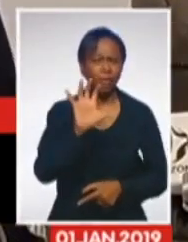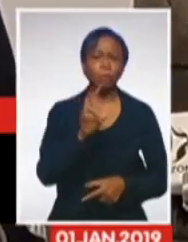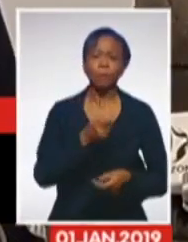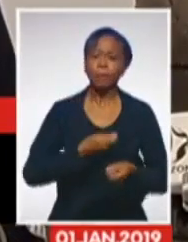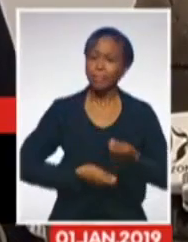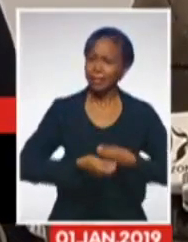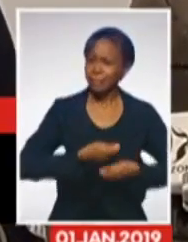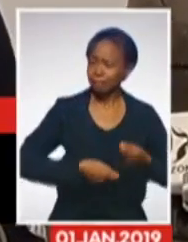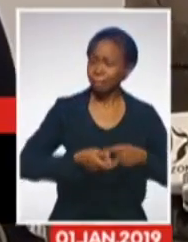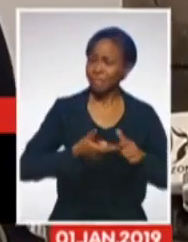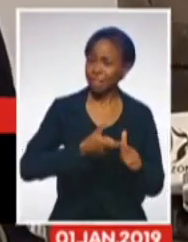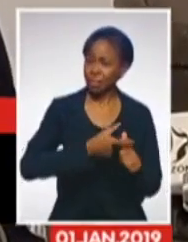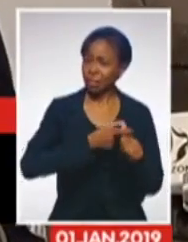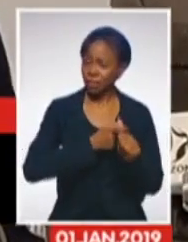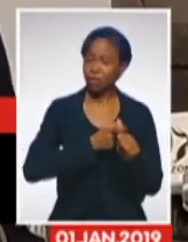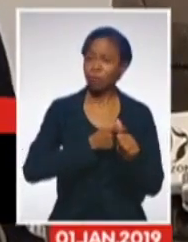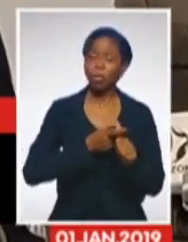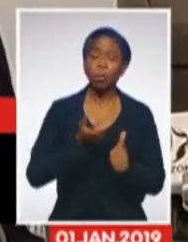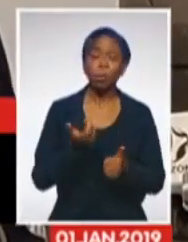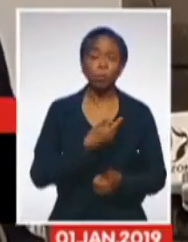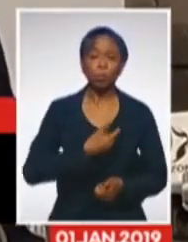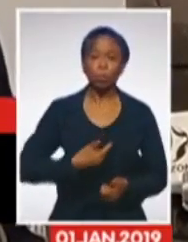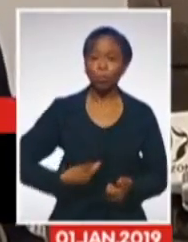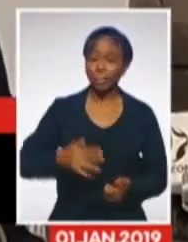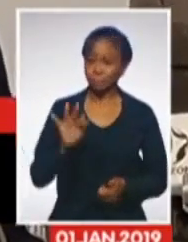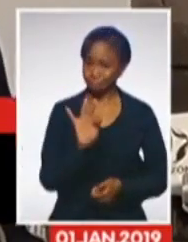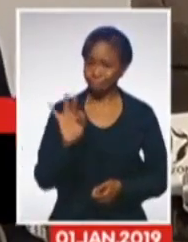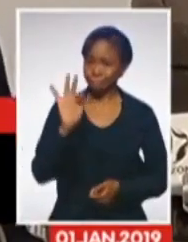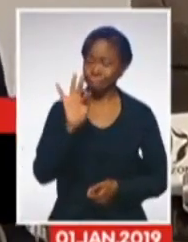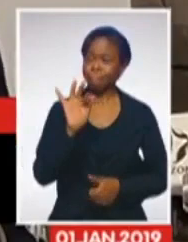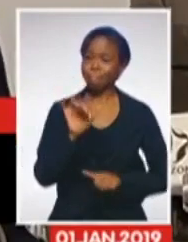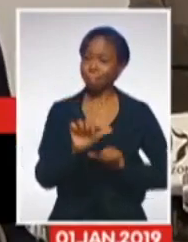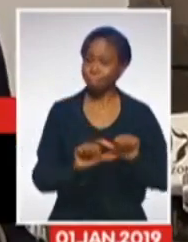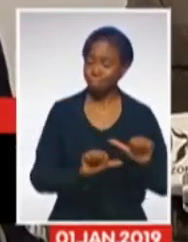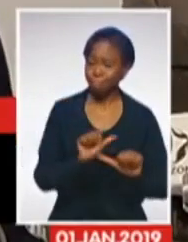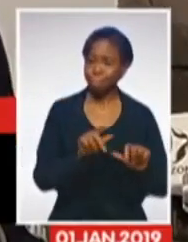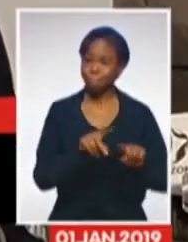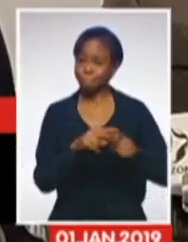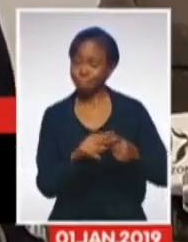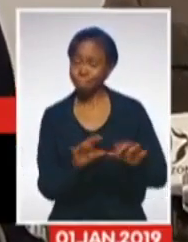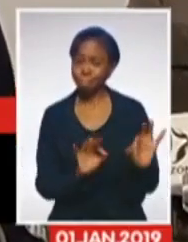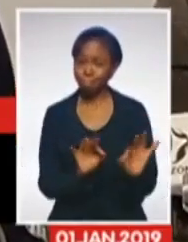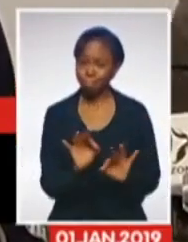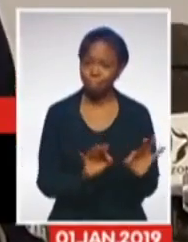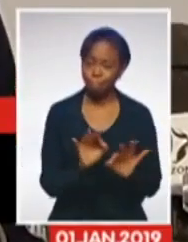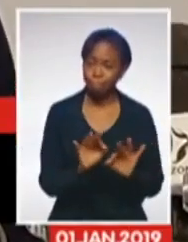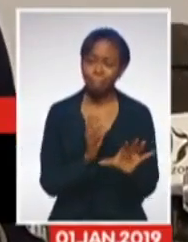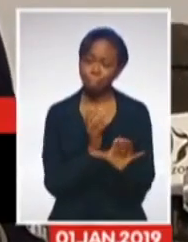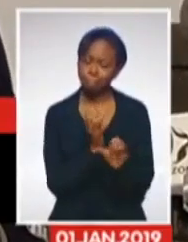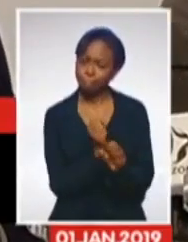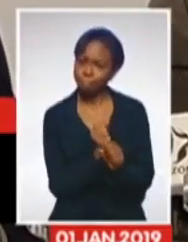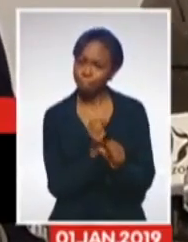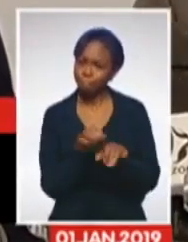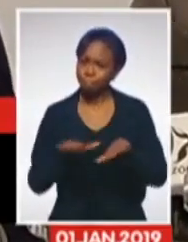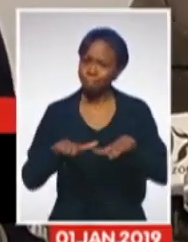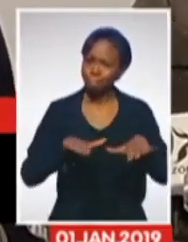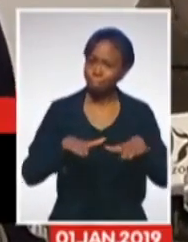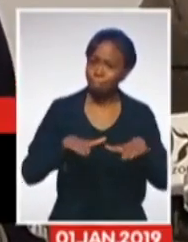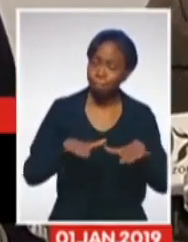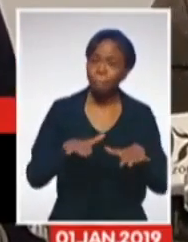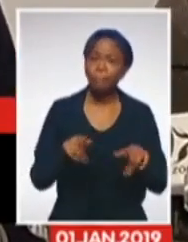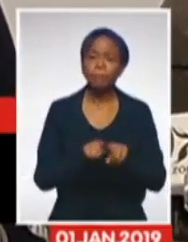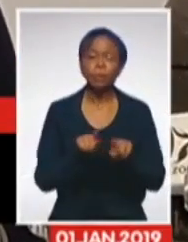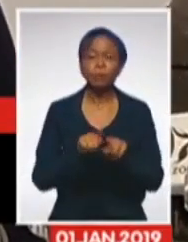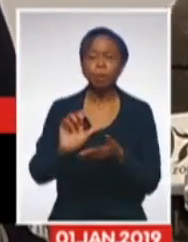federal para colocarmos as contas em dia, atrair investimentos, o Estado ficou parado esses